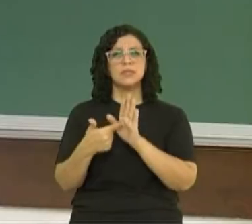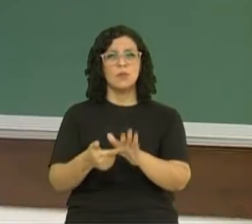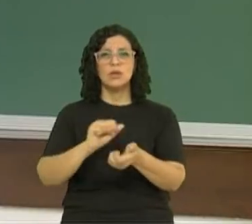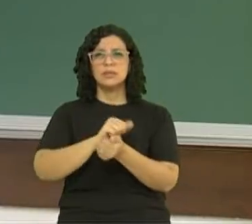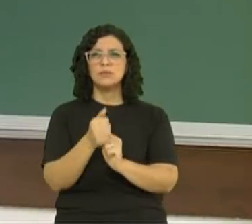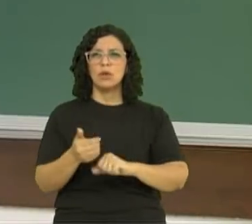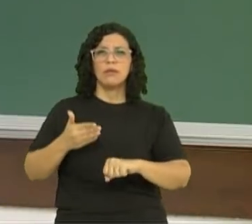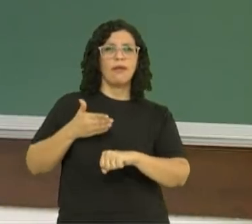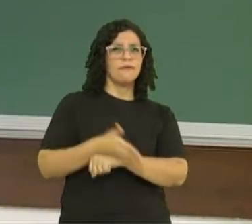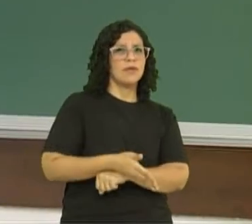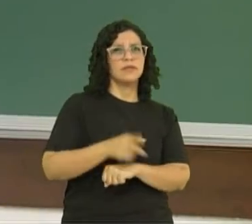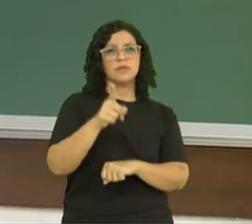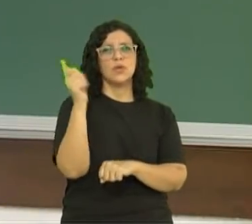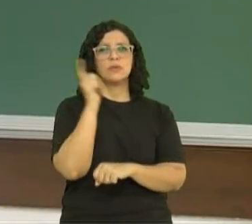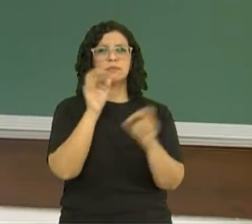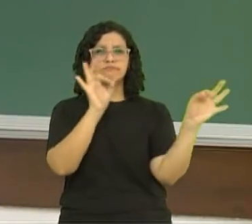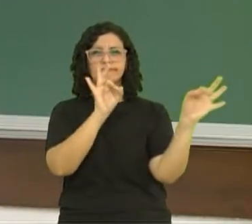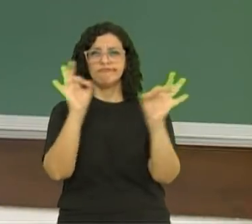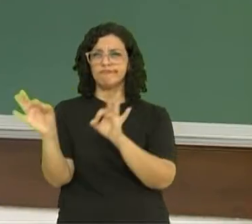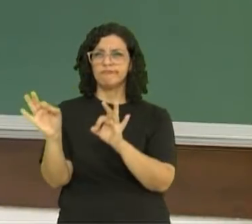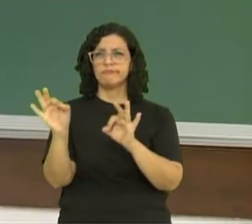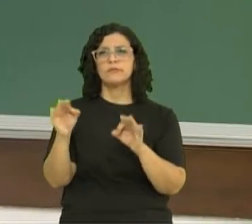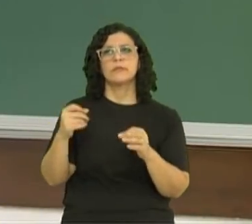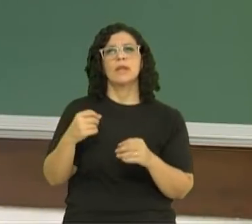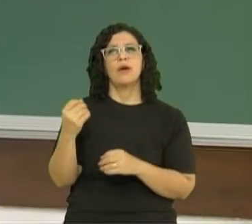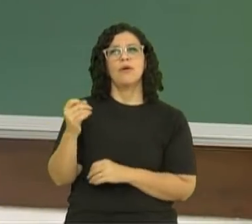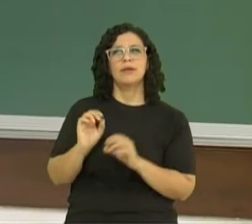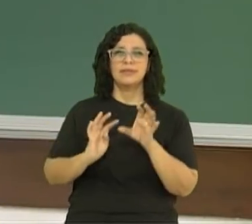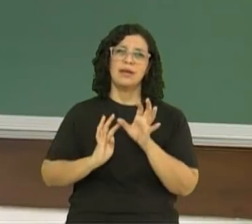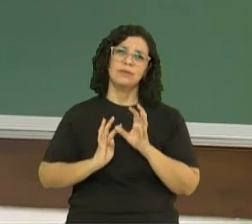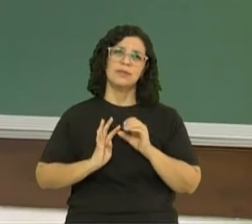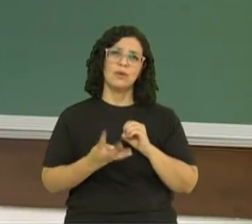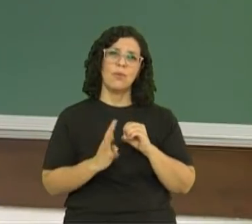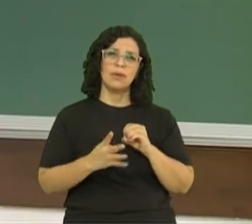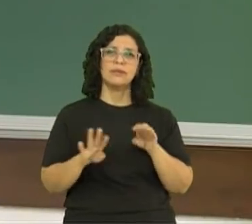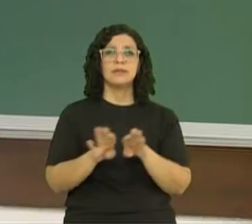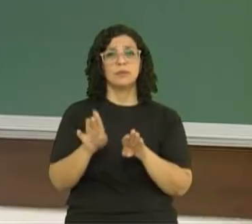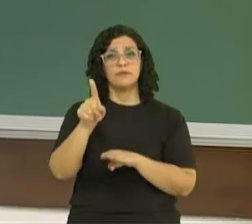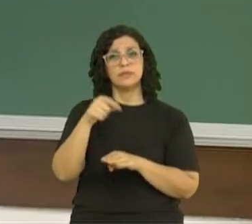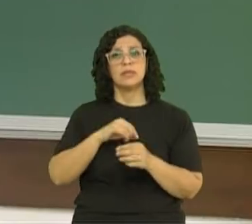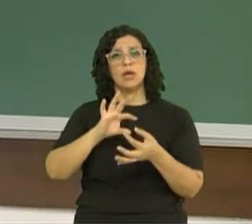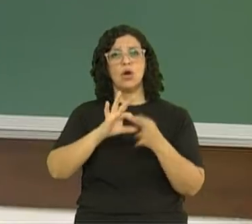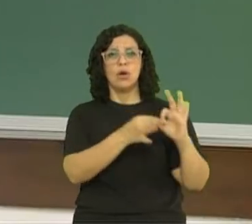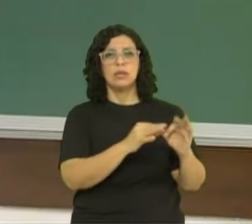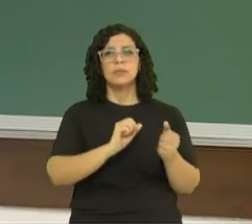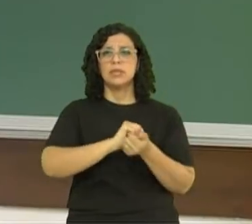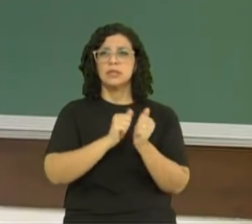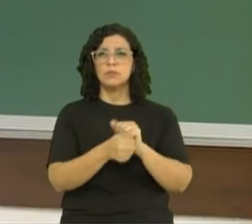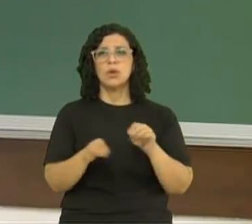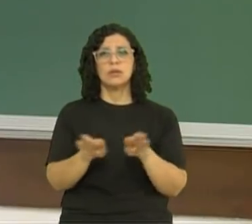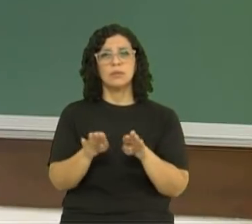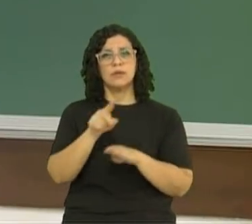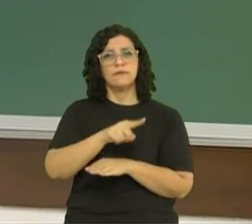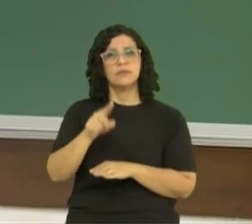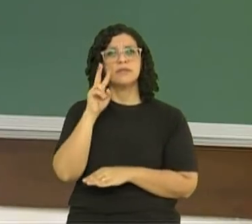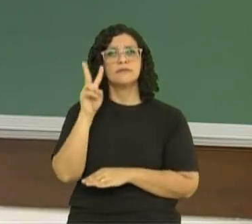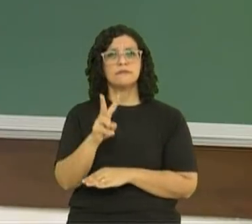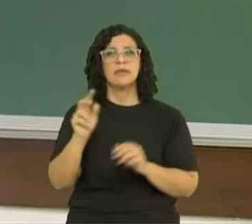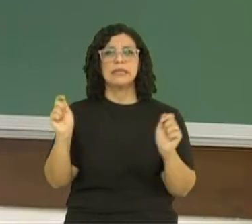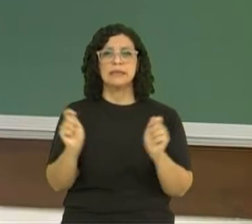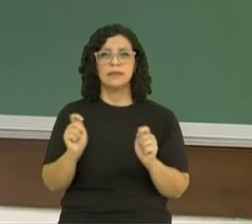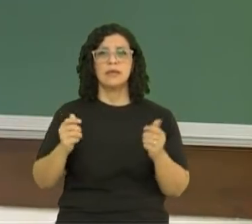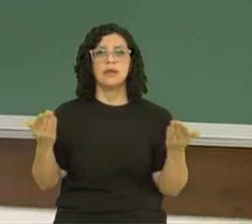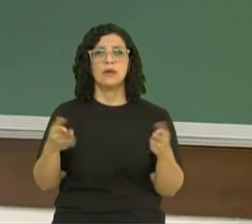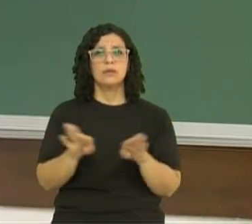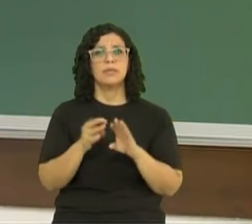esporte de invasão para você estar assistindo na quarentena, né? 8 esportes olímpicos bastante esquisitos, também recomendo vocês assistir.